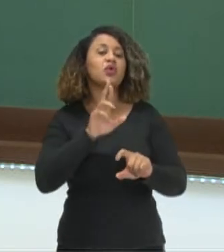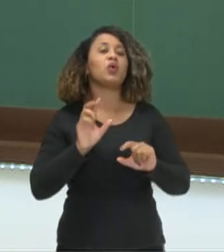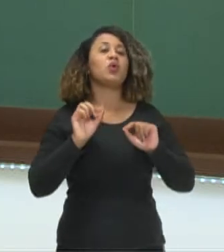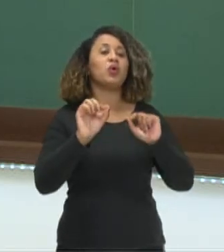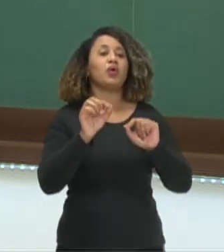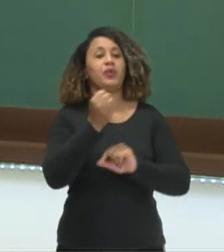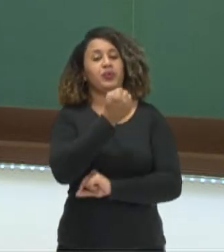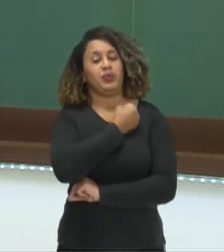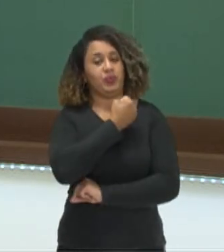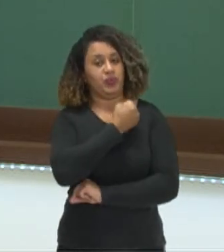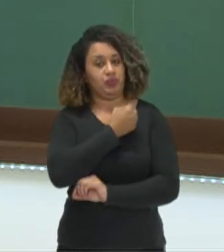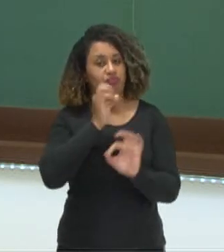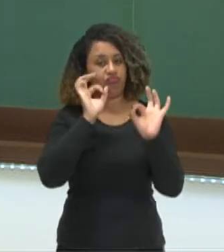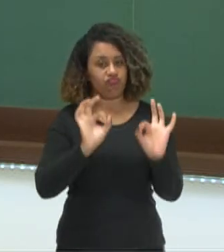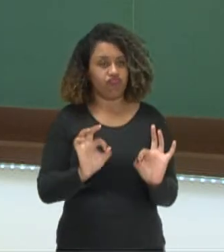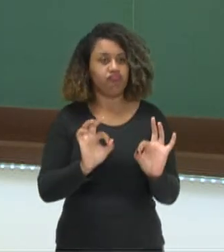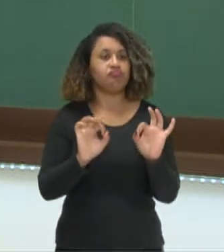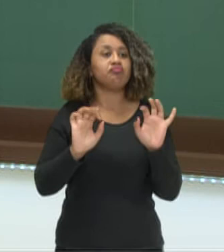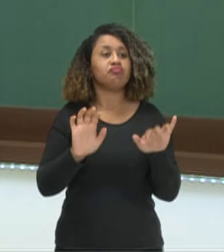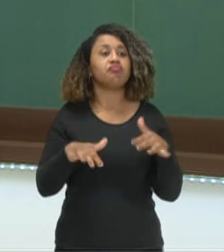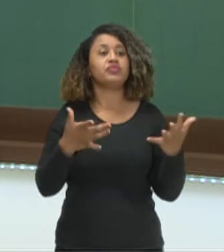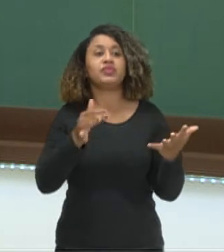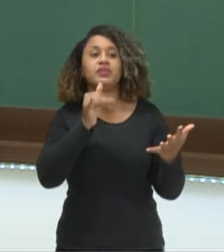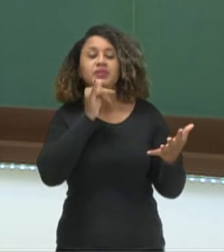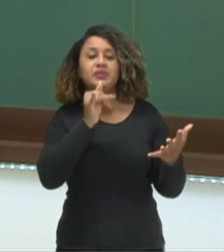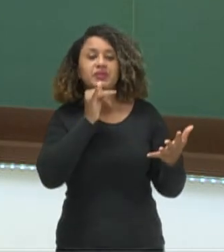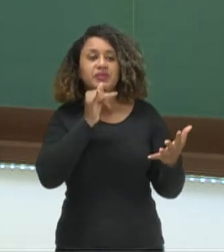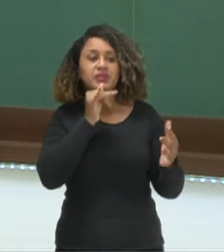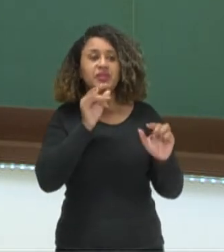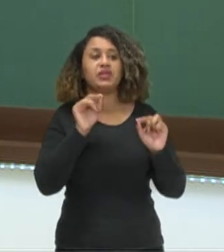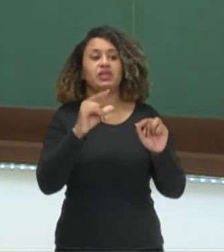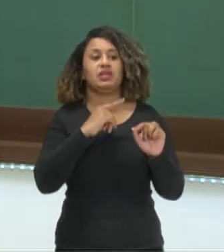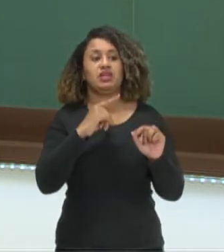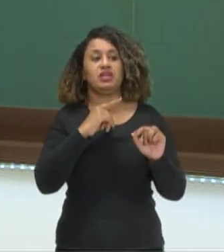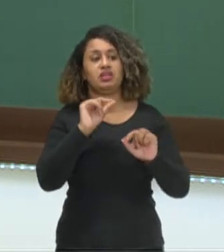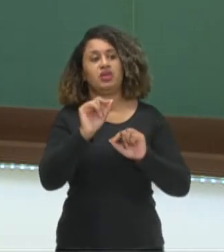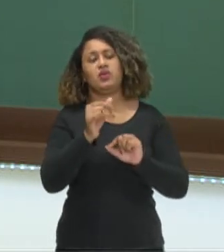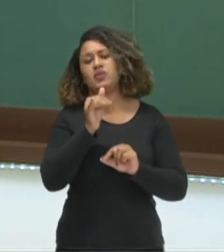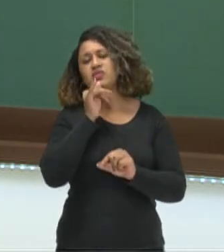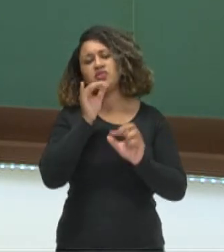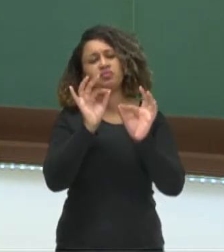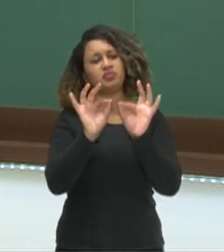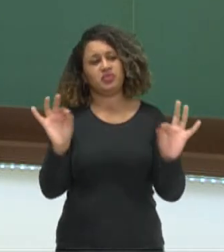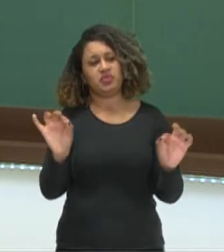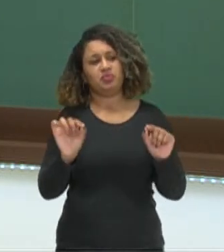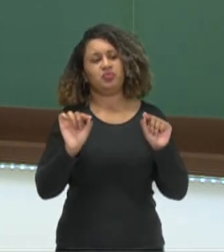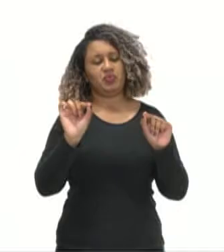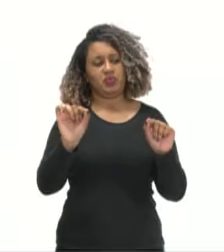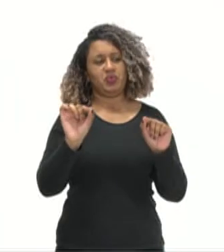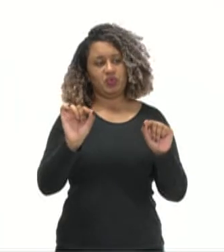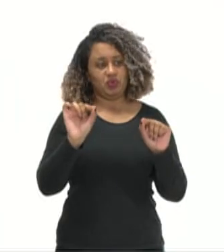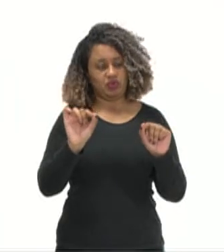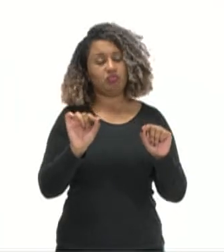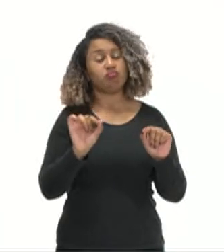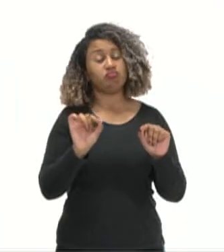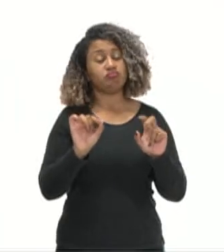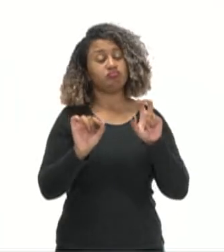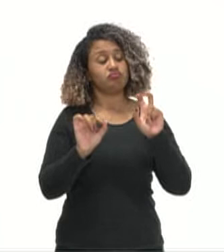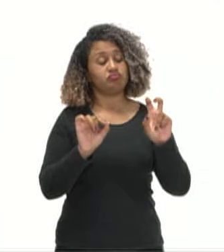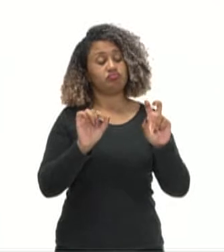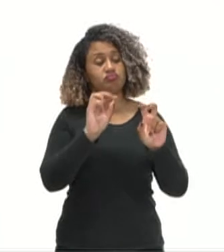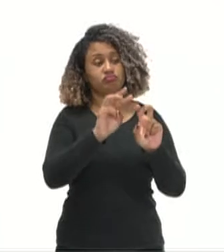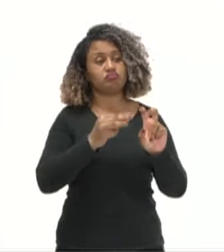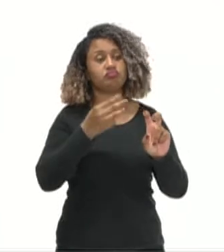um número, não é verdade? Por exemplo, você tem aqui um exemplo bem simples. Você pega lá,